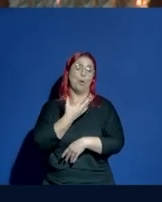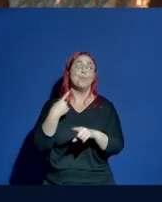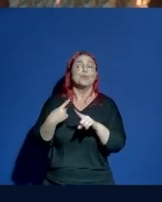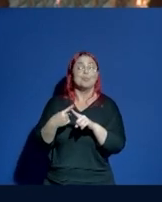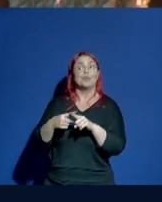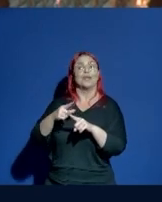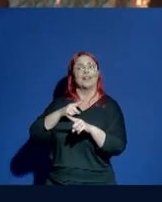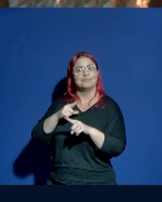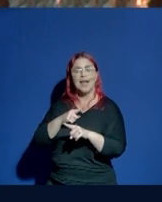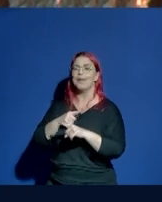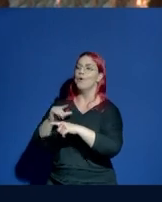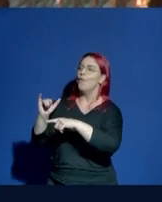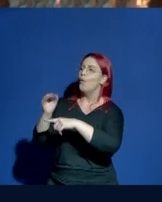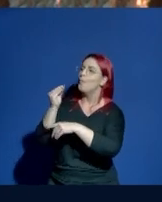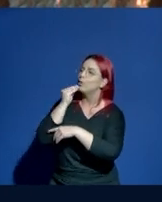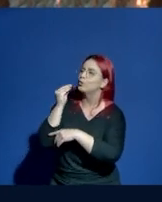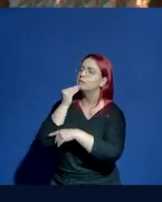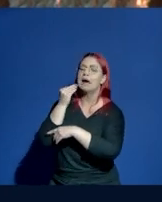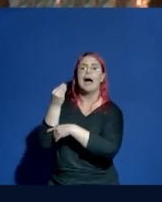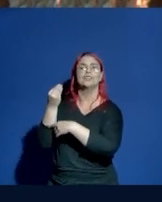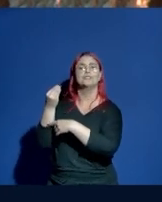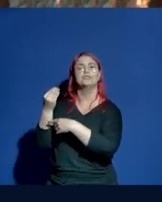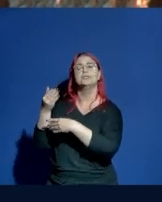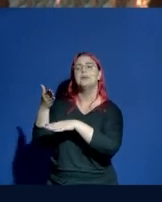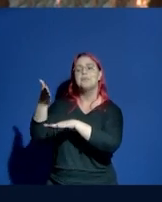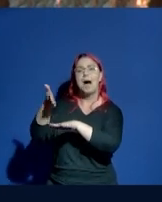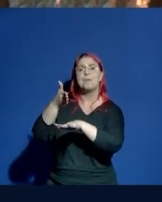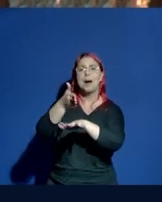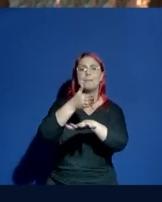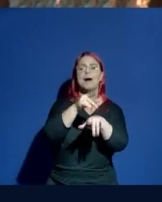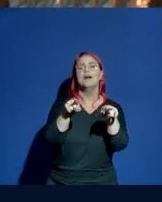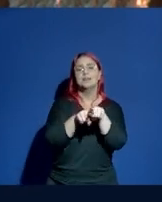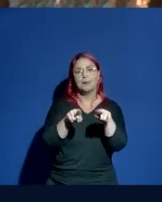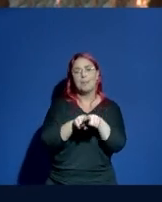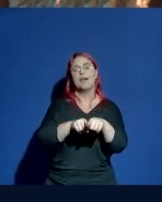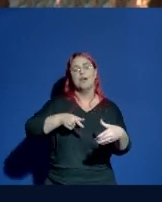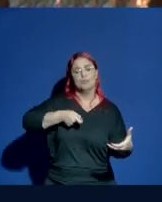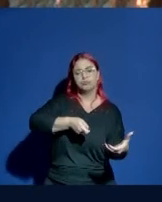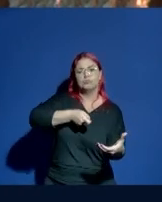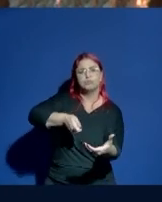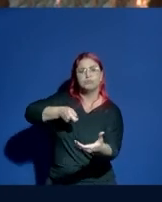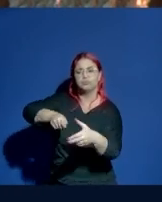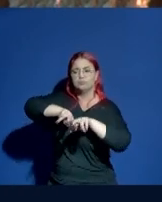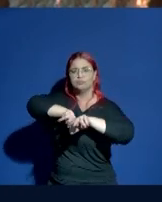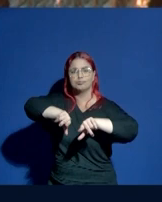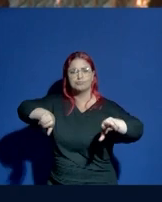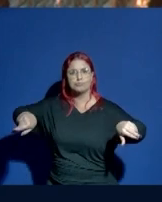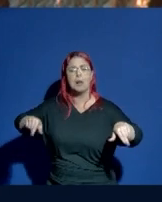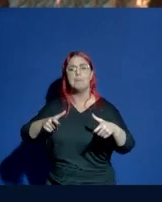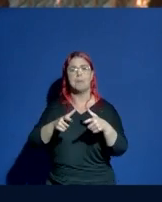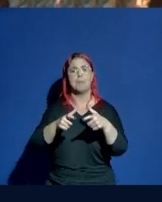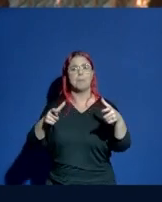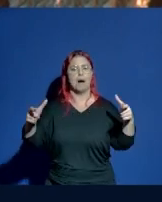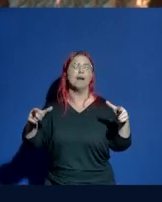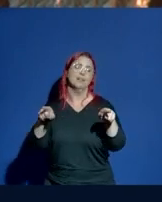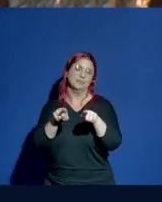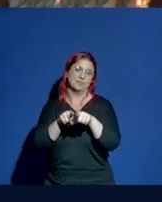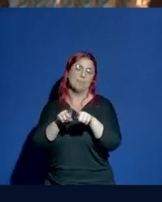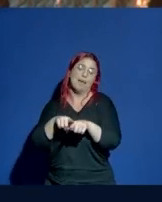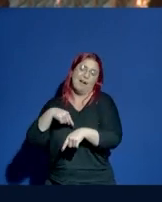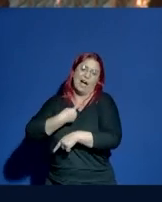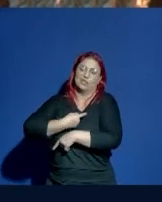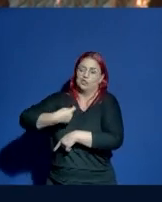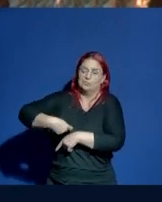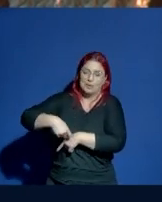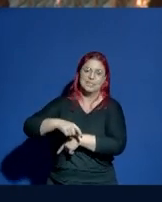janelas de plantio janela de aplicação dos fertilizantes da pulverização tudo mais estão cada vez mais curtas e a gente precisa